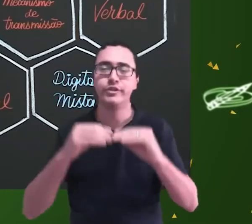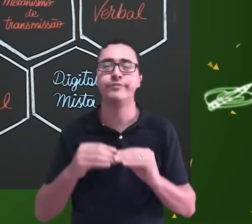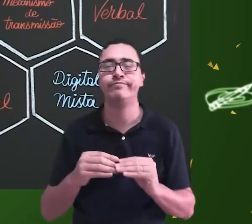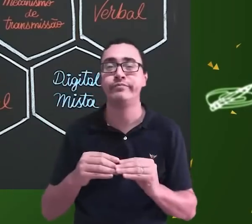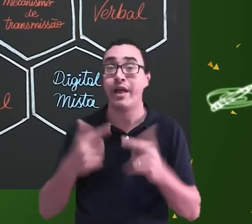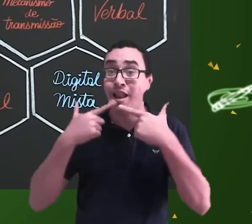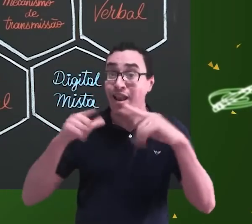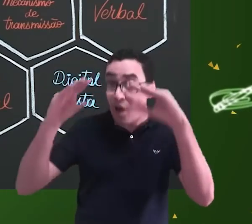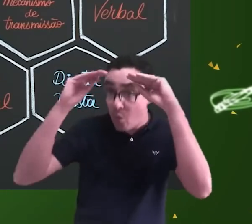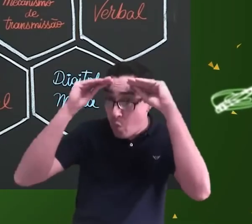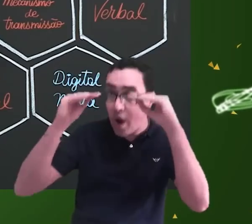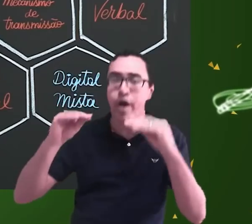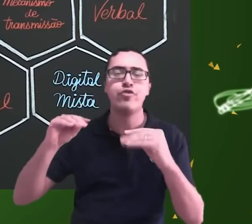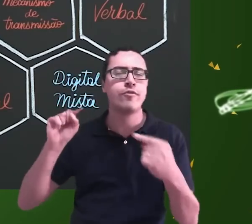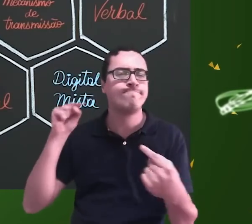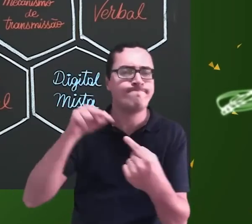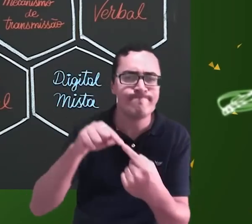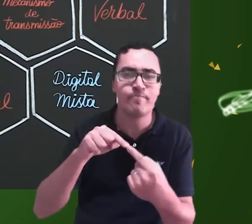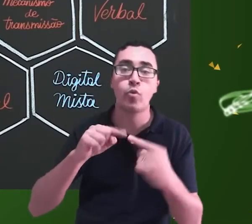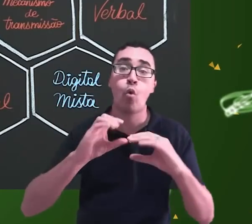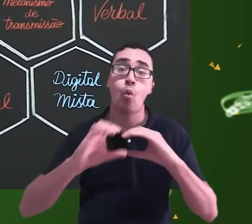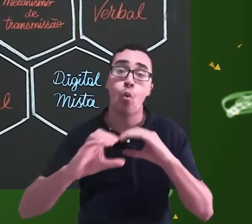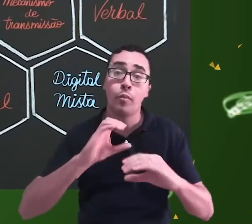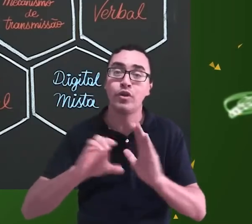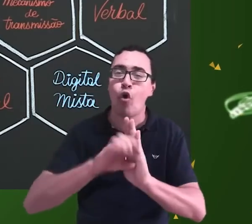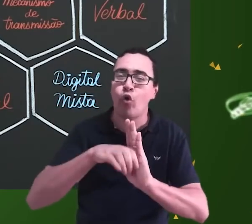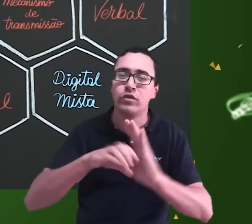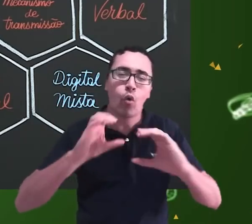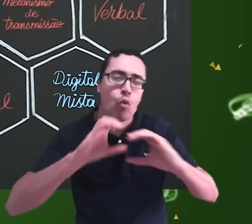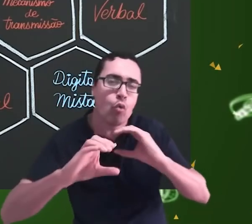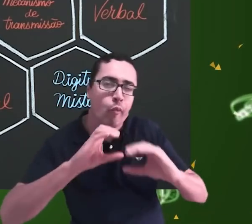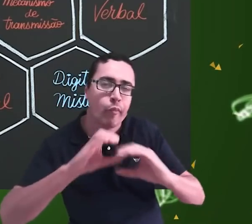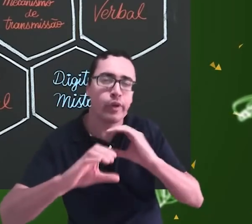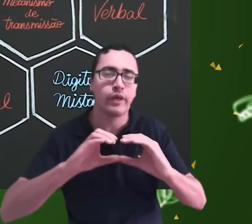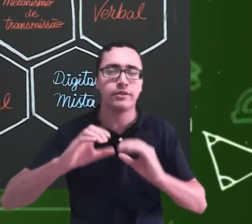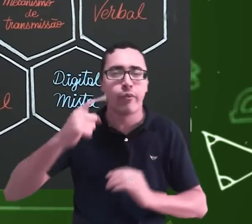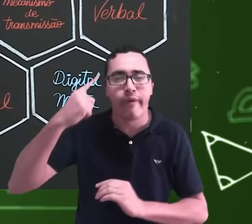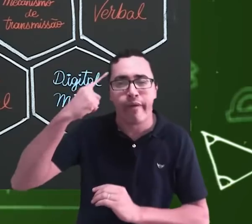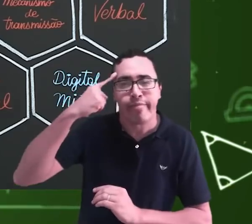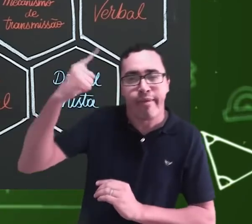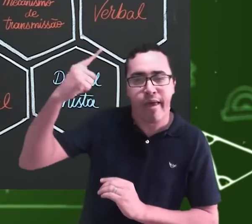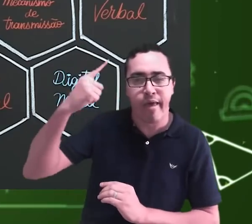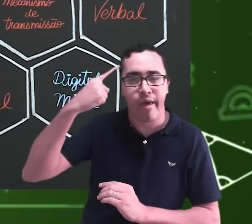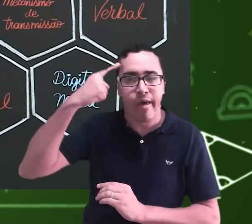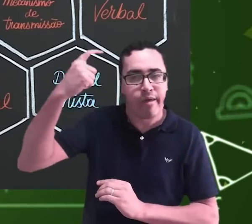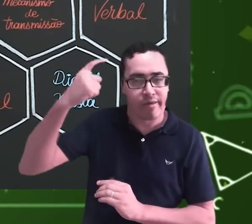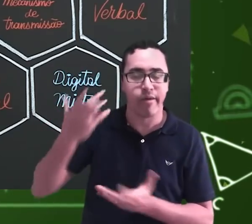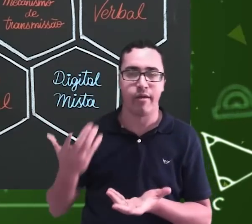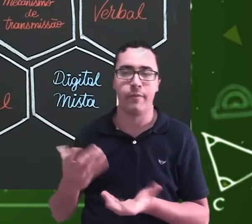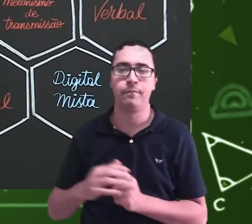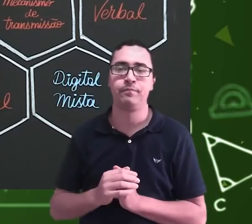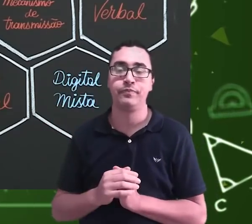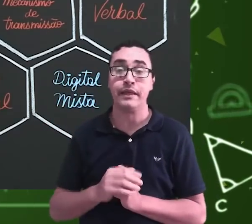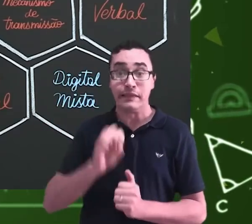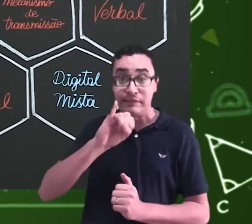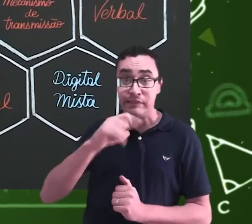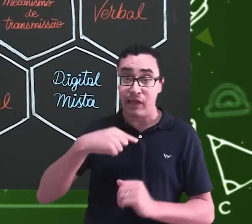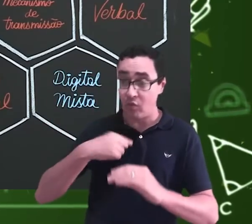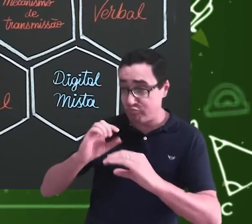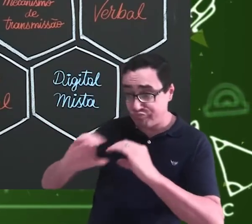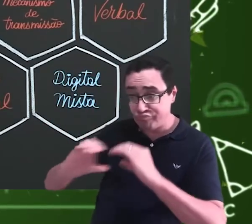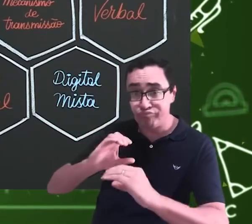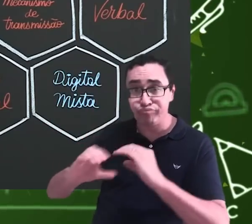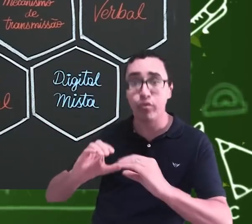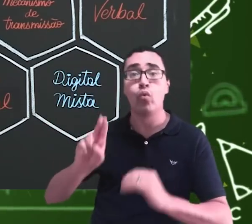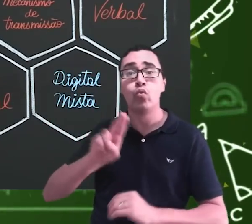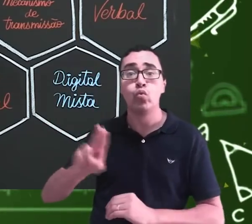de comunicação, expressão de algum tipo de ideia. Quando eu me comunico com alguém, eu estou me comunicando por meio de uma linguagem, não só a